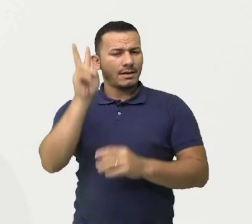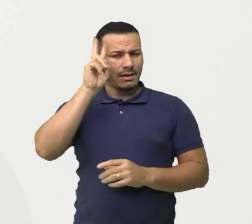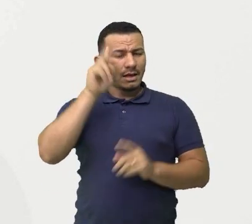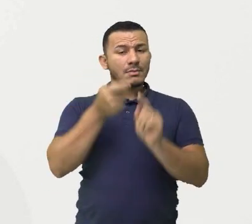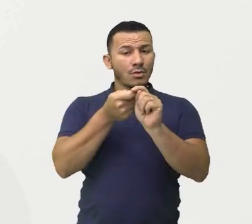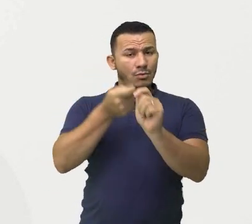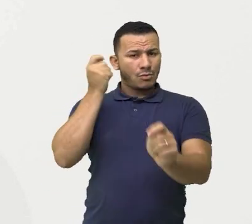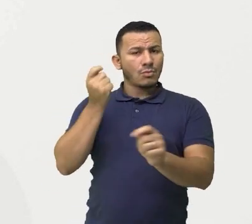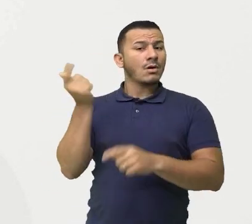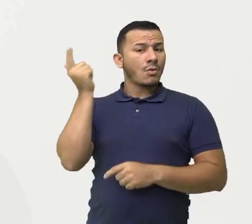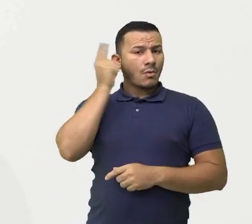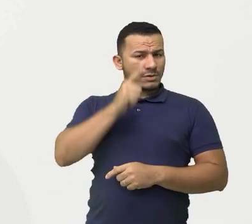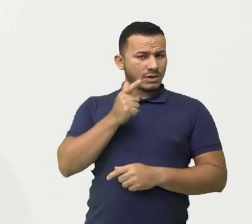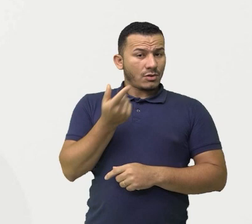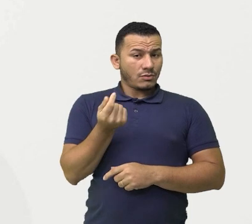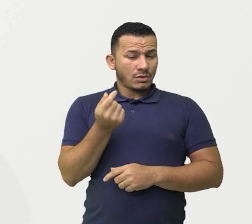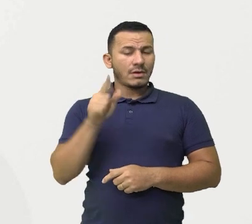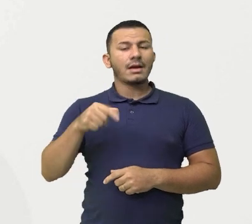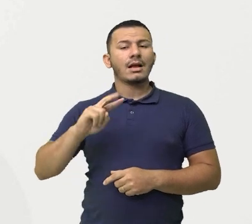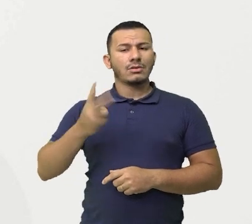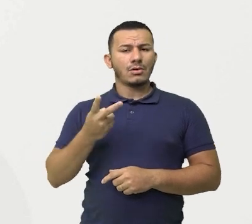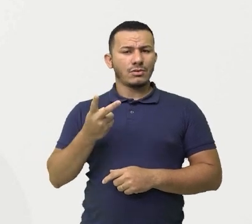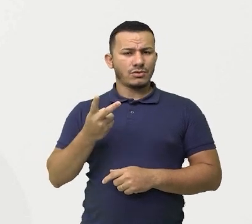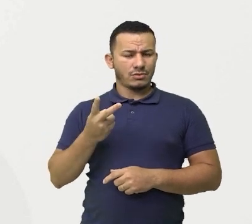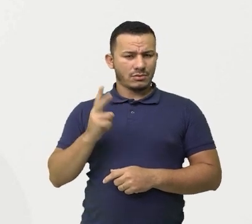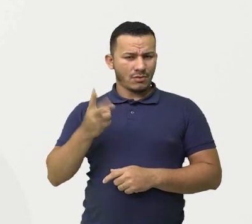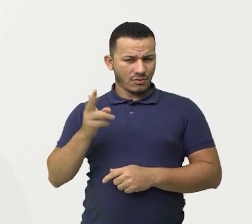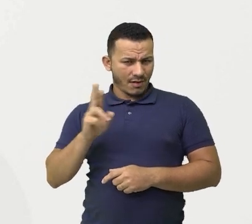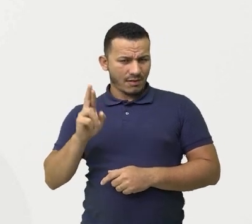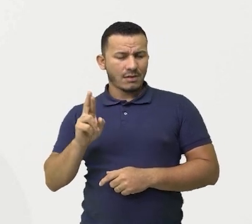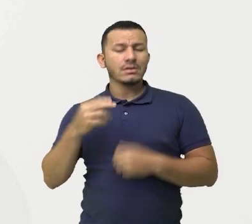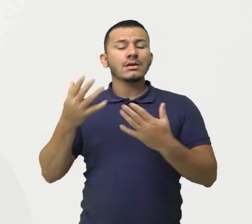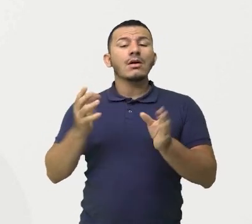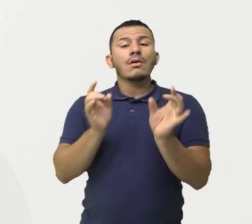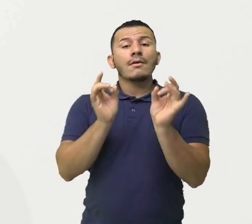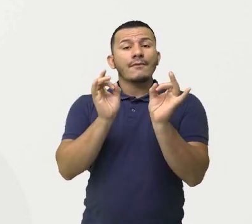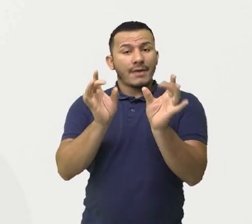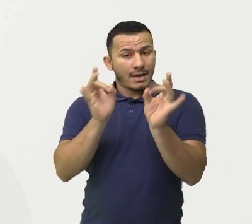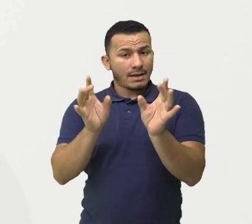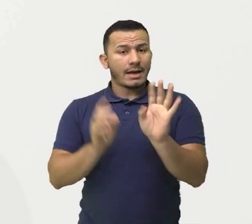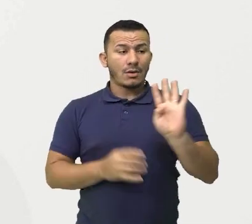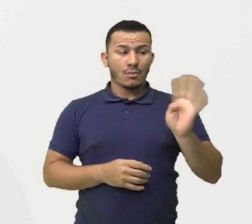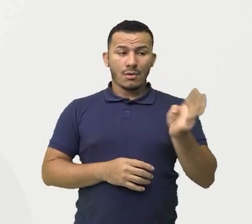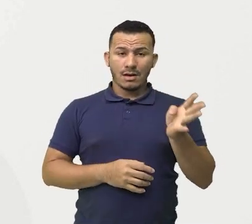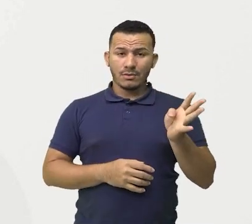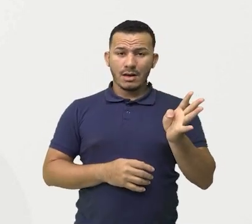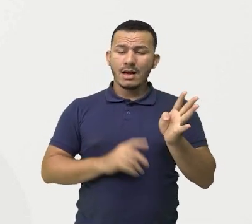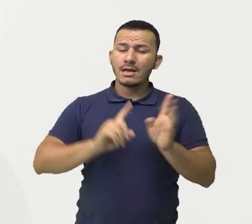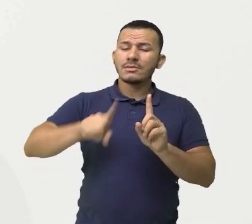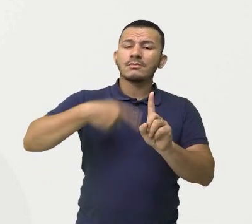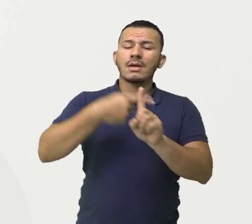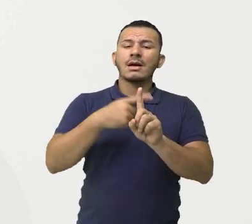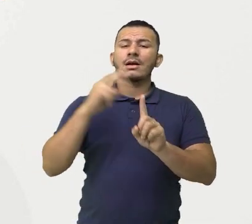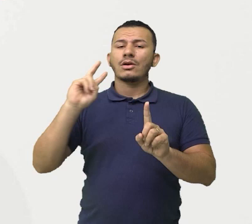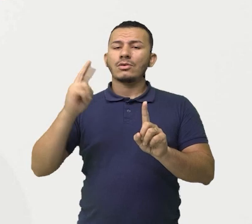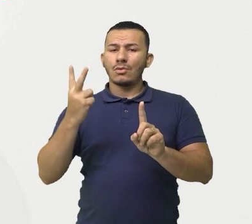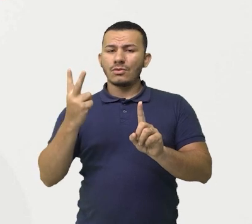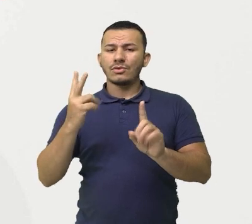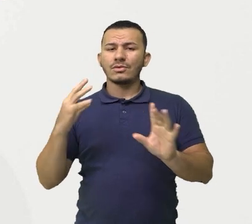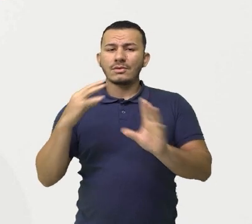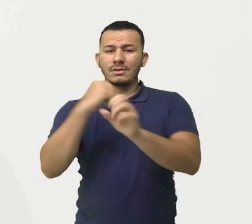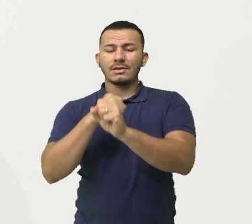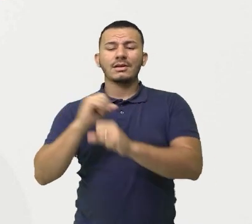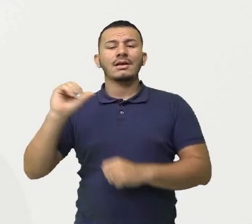de R$2, implica que o valor de venda é R$4 mais R$2, que é igual